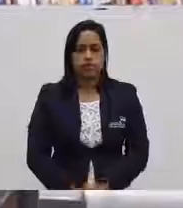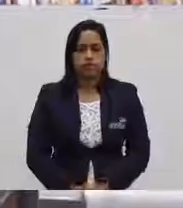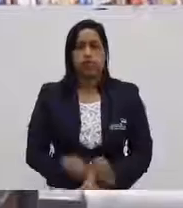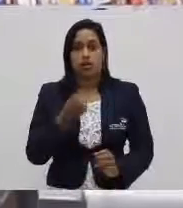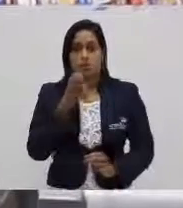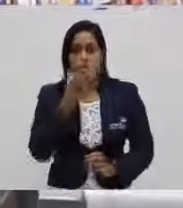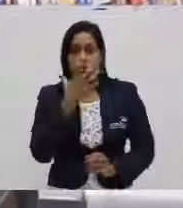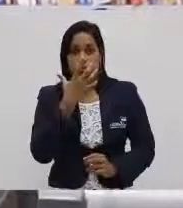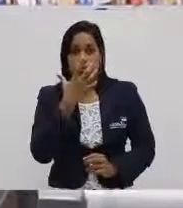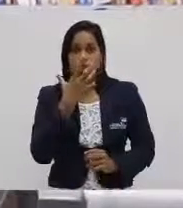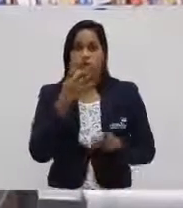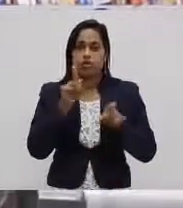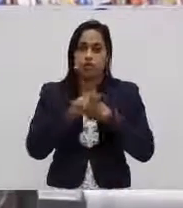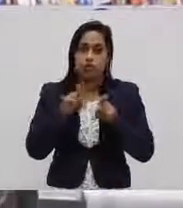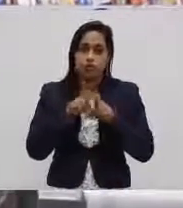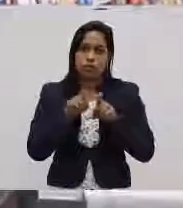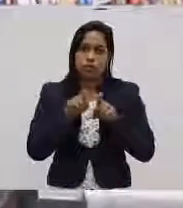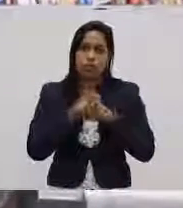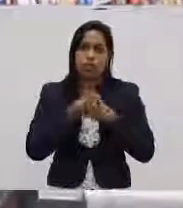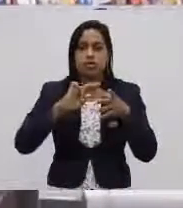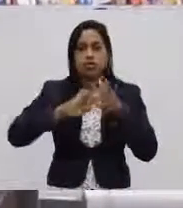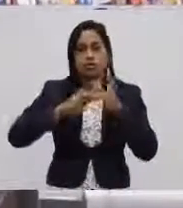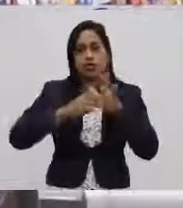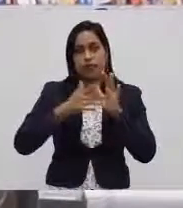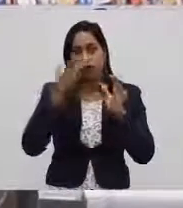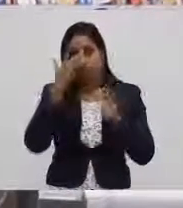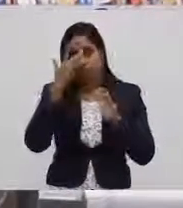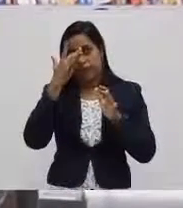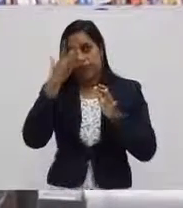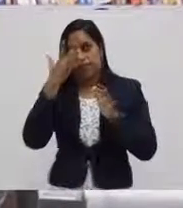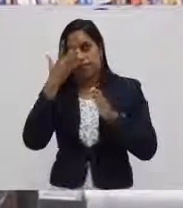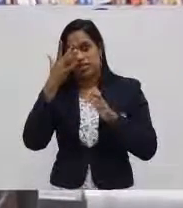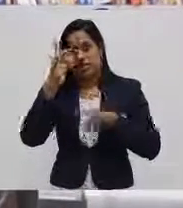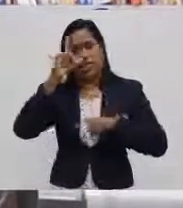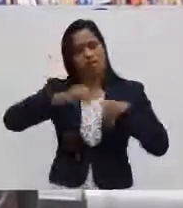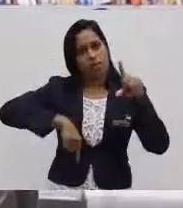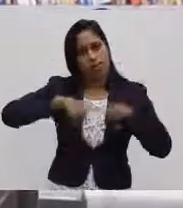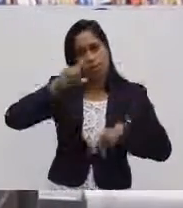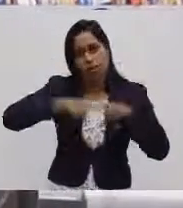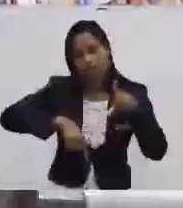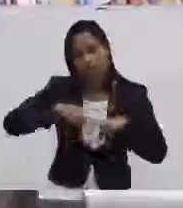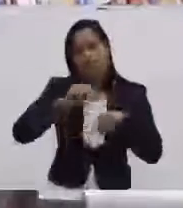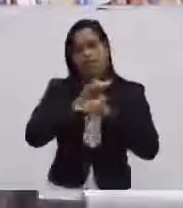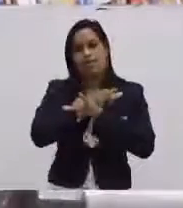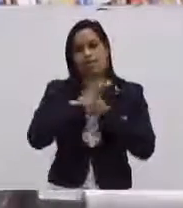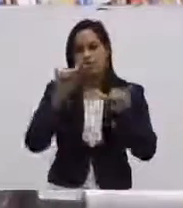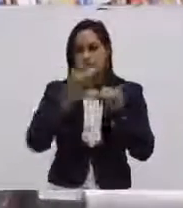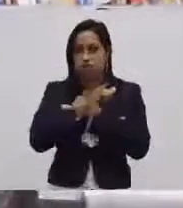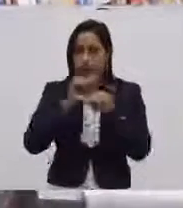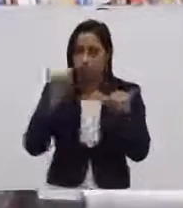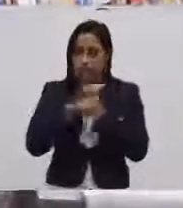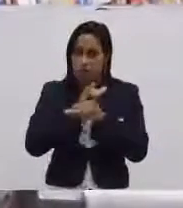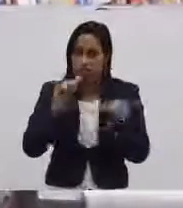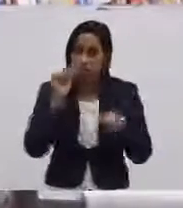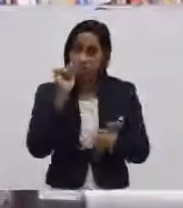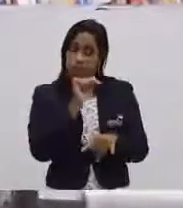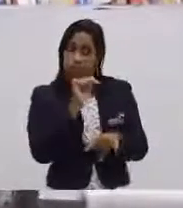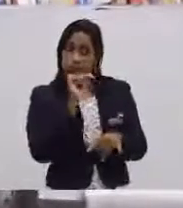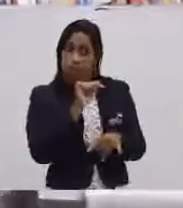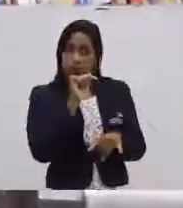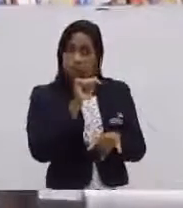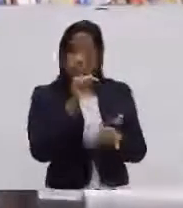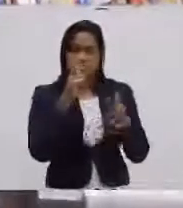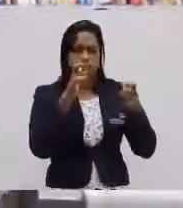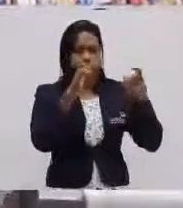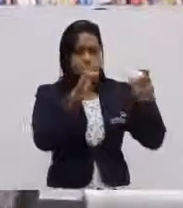Um bom arranjo físico proporciona facilidade no fluxo de materiais e informações, ou seja, quando esse arranjo físico é